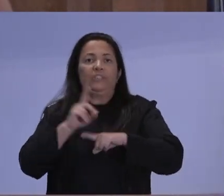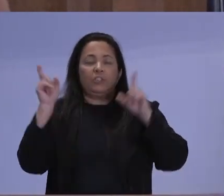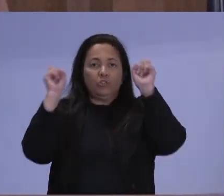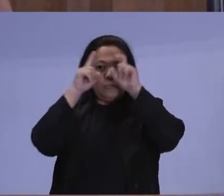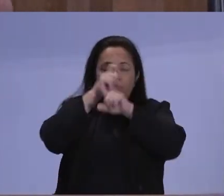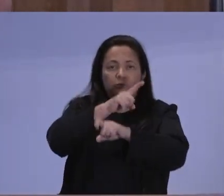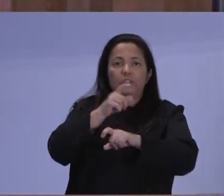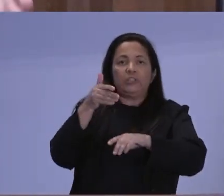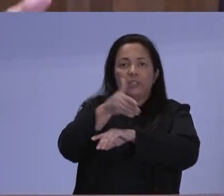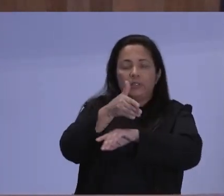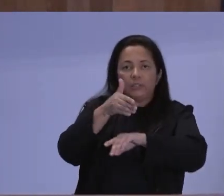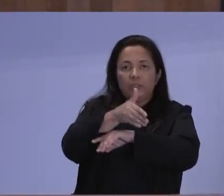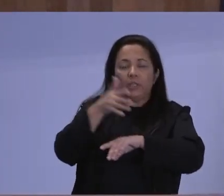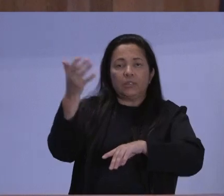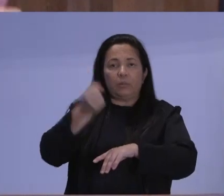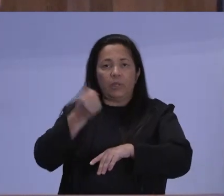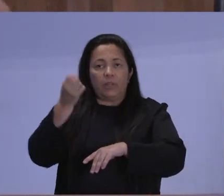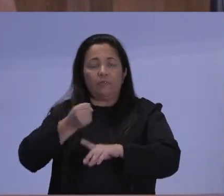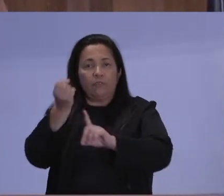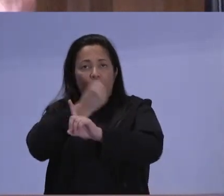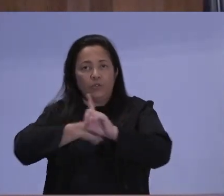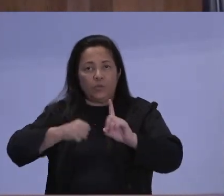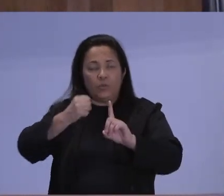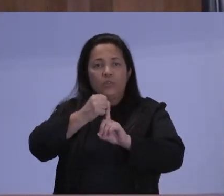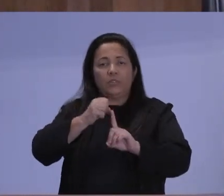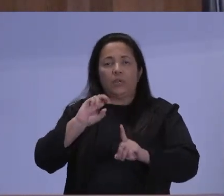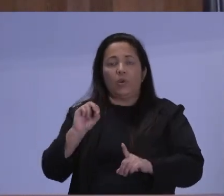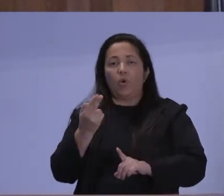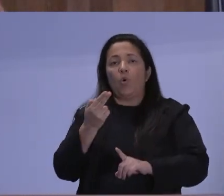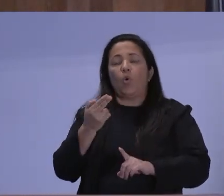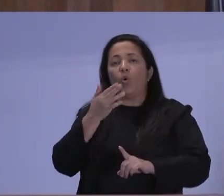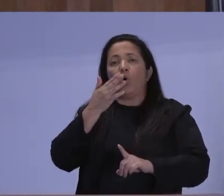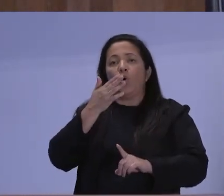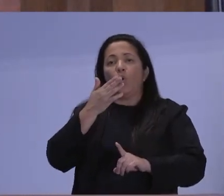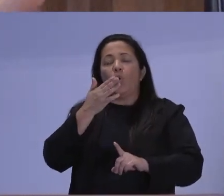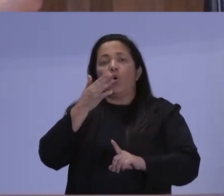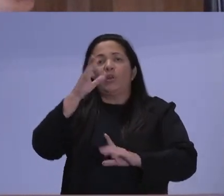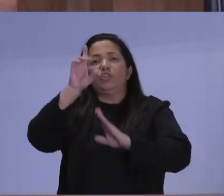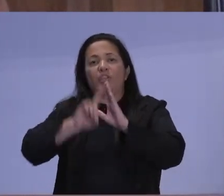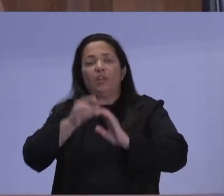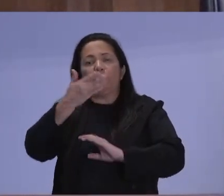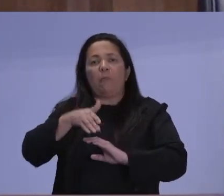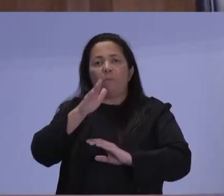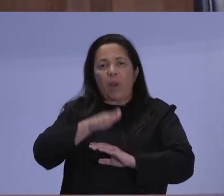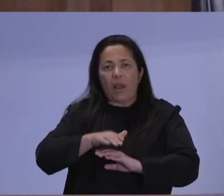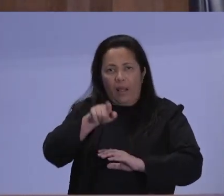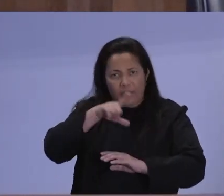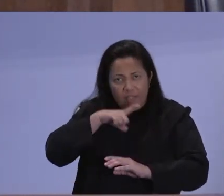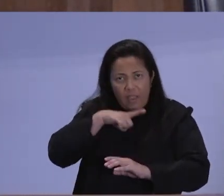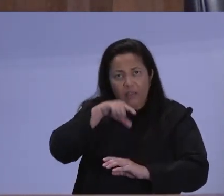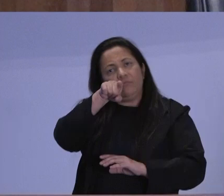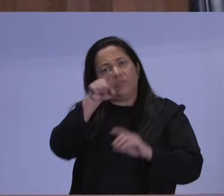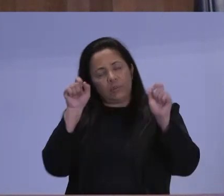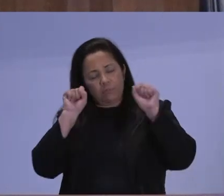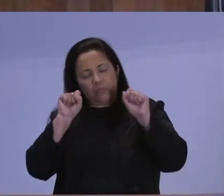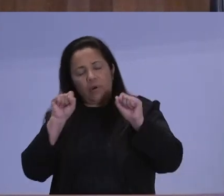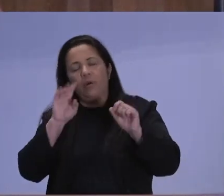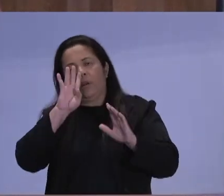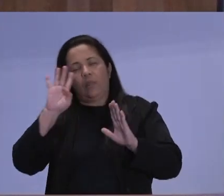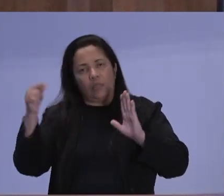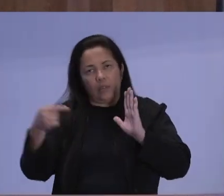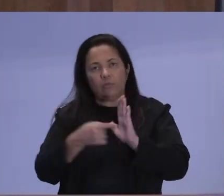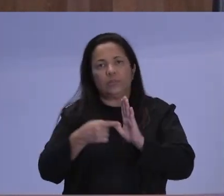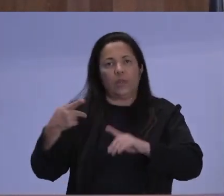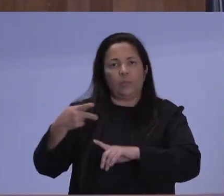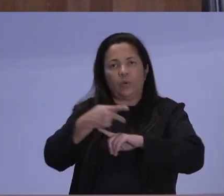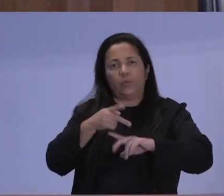benefício social, até outras dificuldades, a outros tipos de violações, também como profissionais, a gente coloca à disposição, né, que a gente sabe que